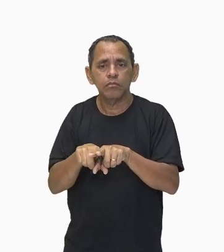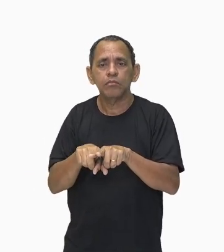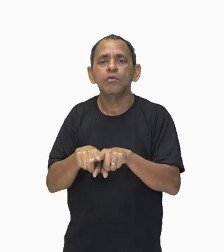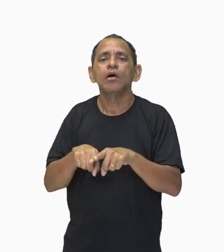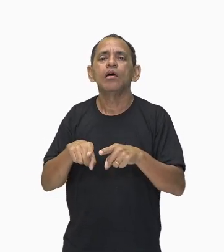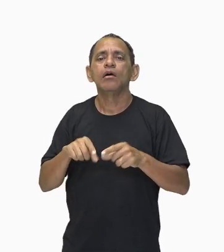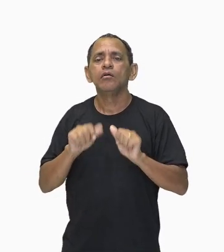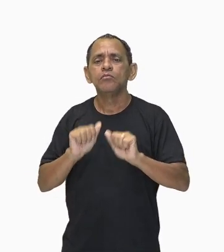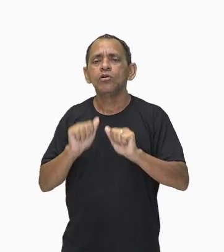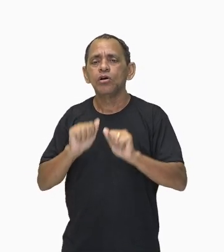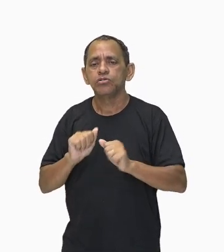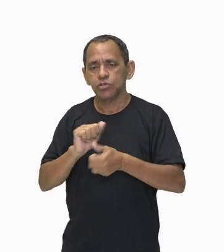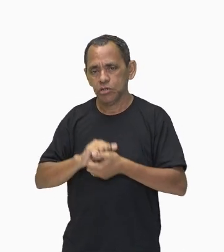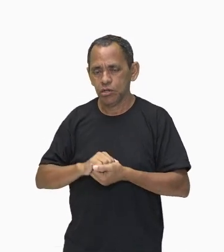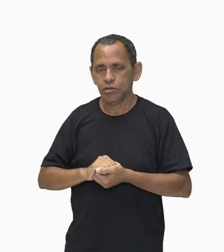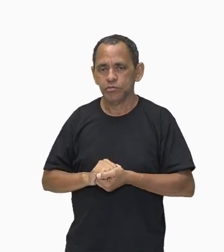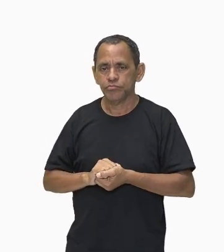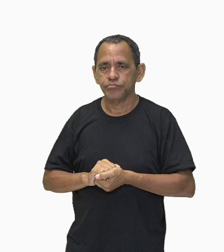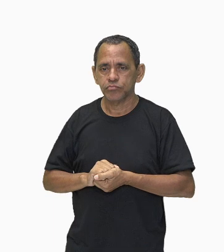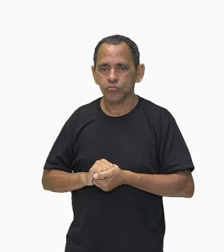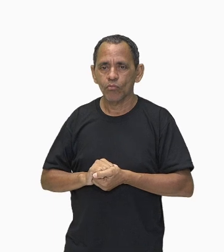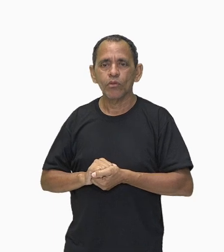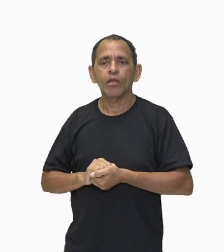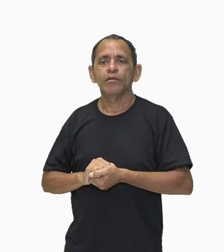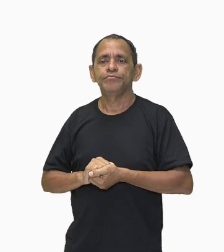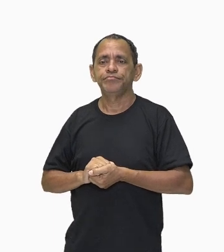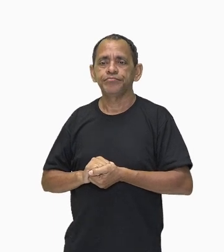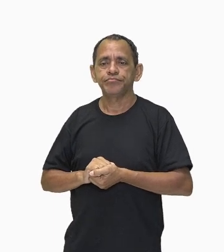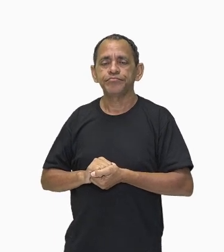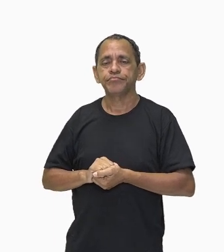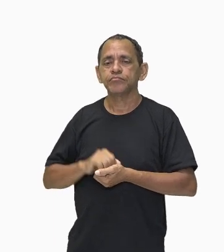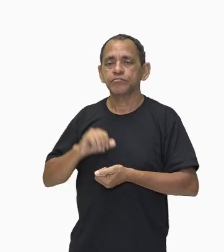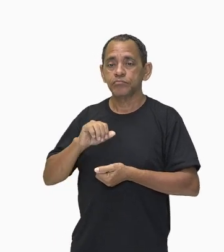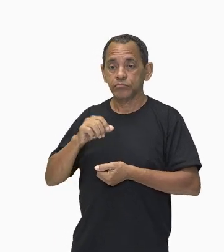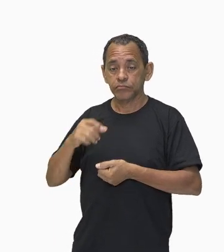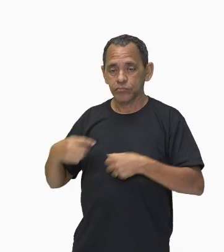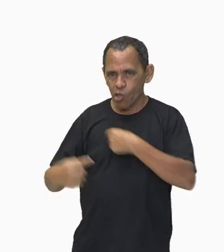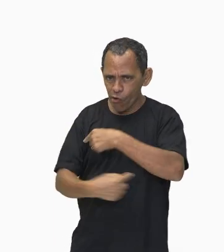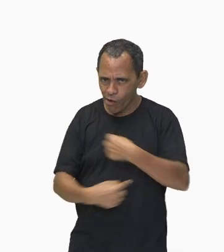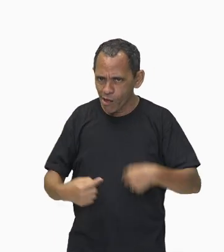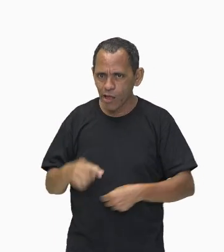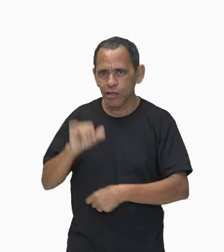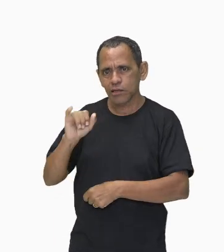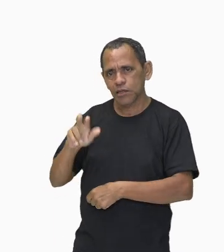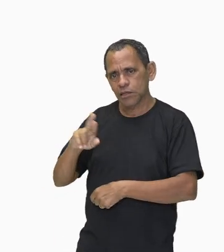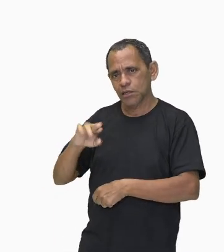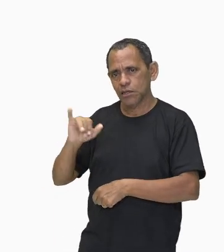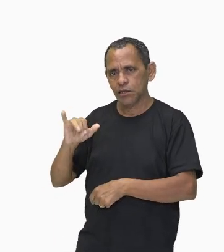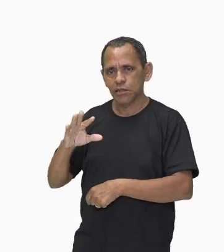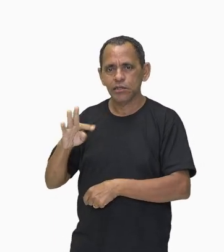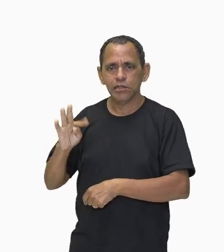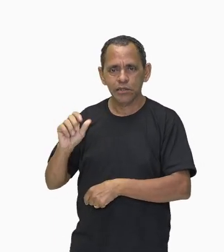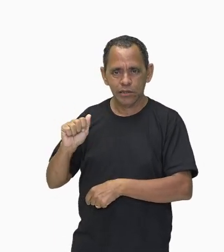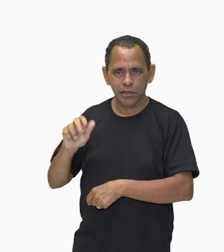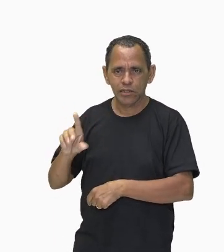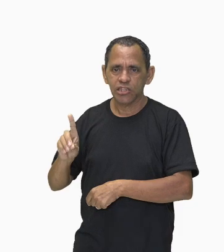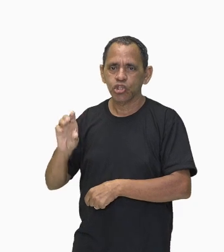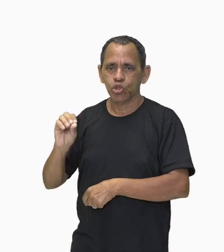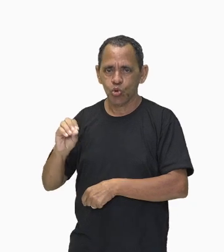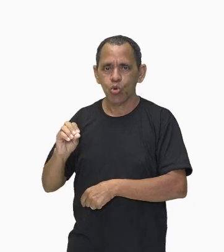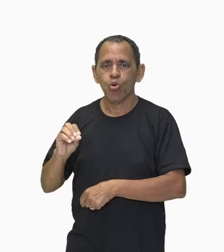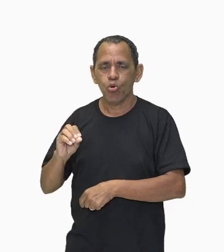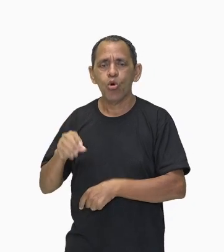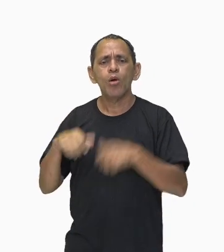síndrome do intestino irritável. Tratamento, mudanças na dieta, medicamentos